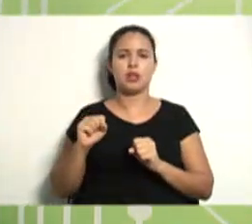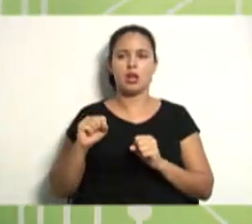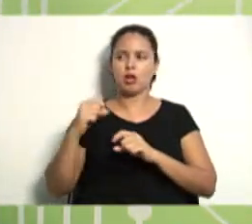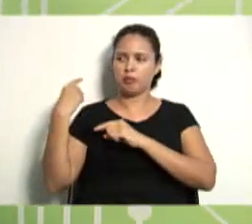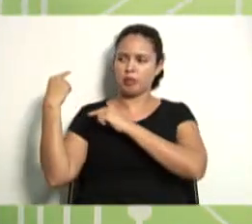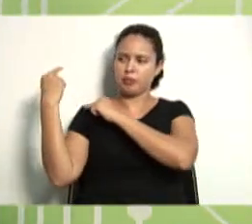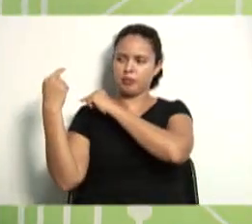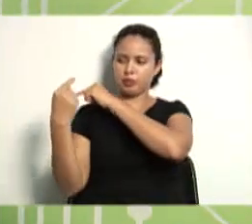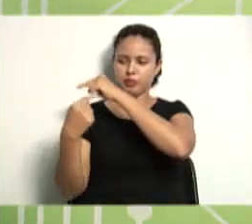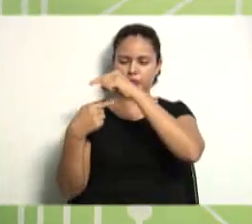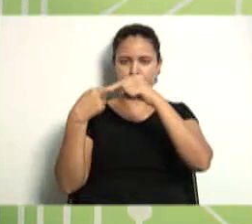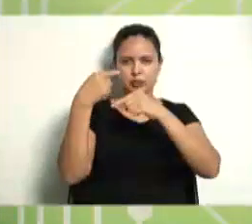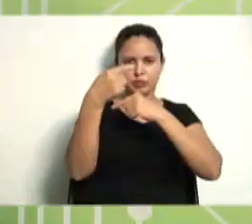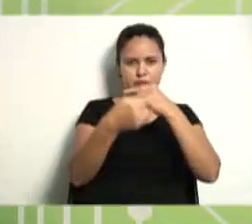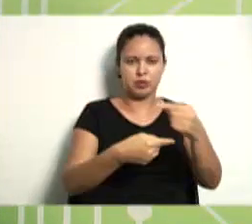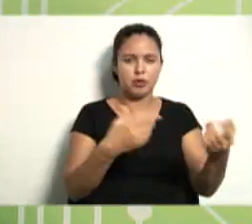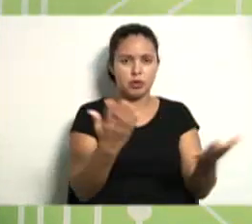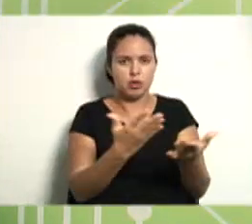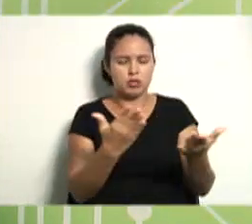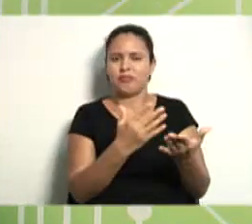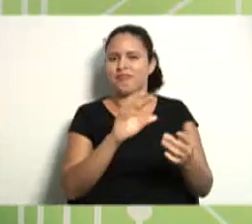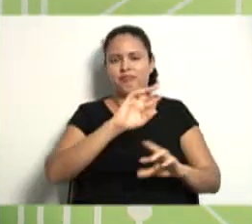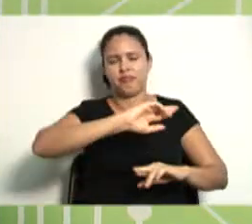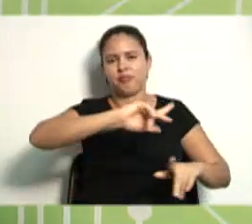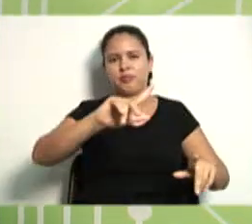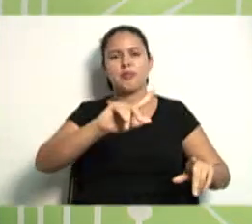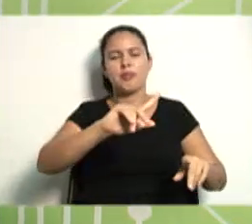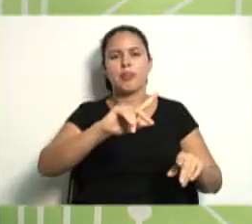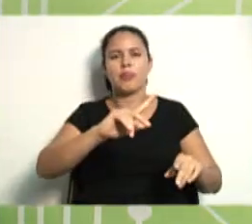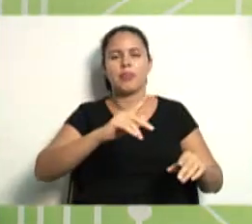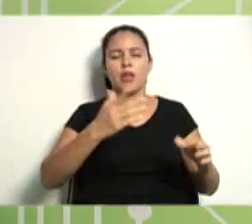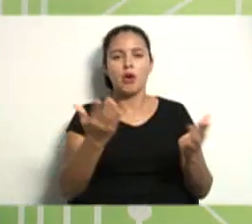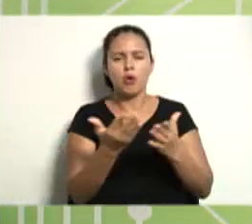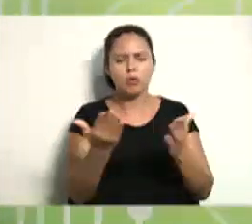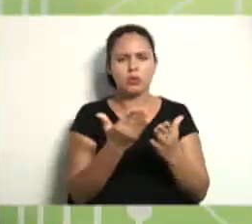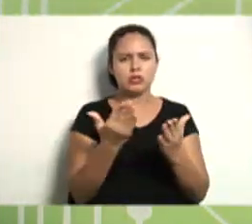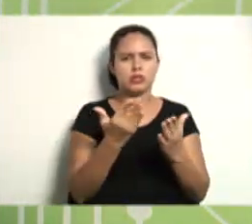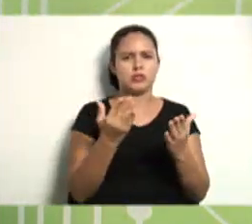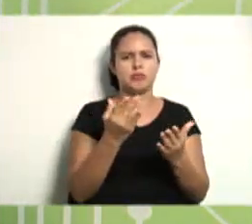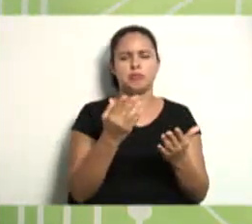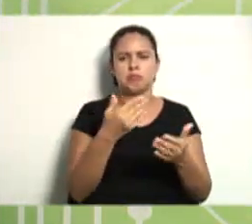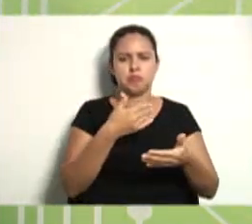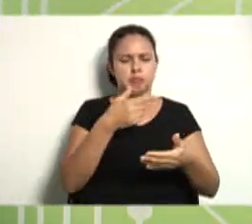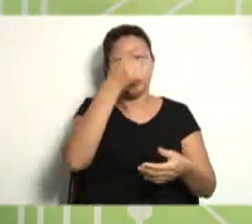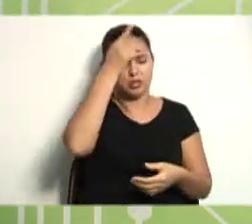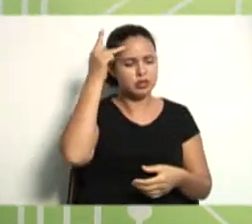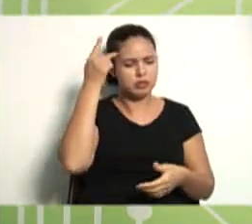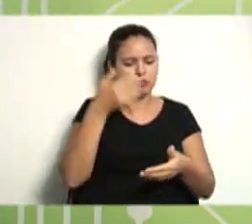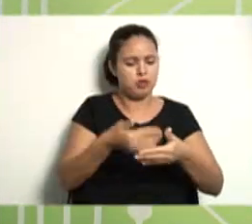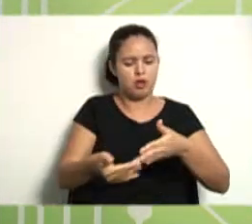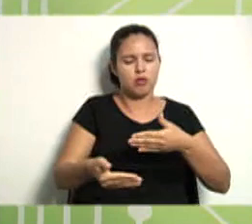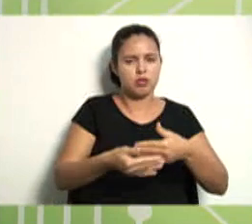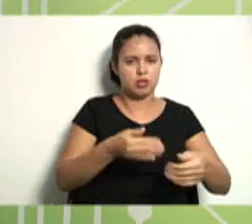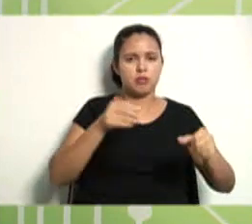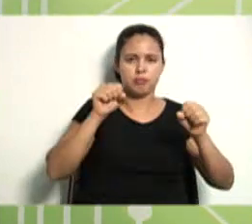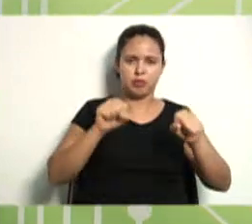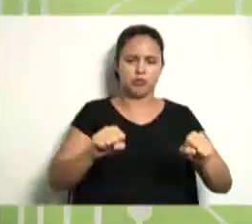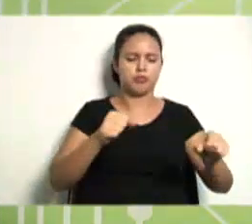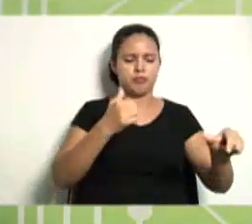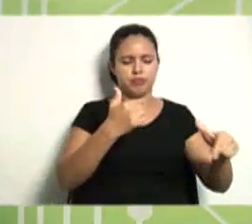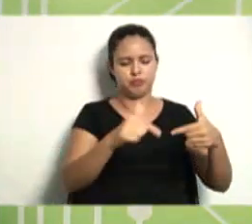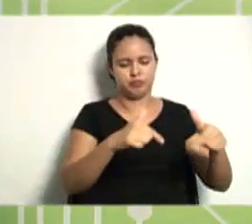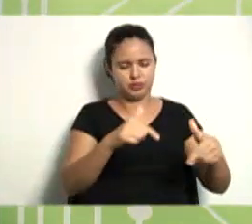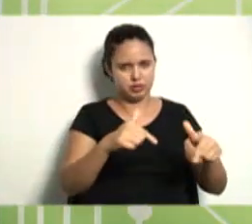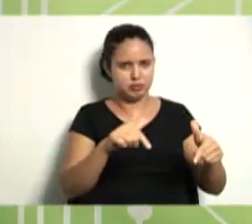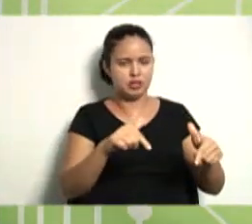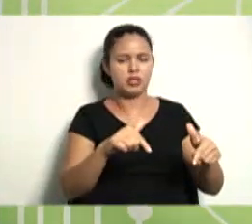mobilidade. Não é preciso nenhum determinado status para que a pessoa possa realizar algum trabalho.